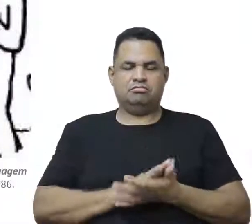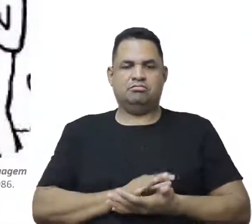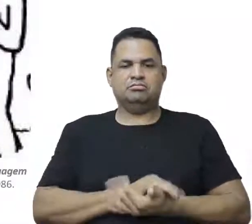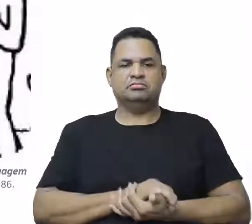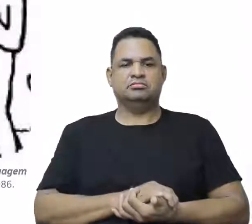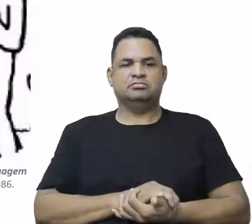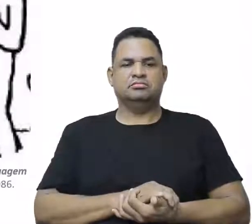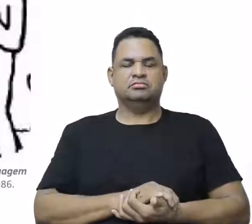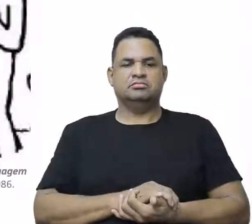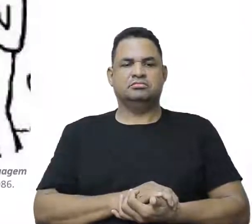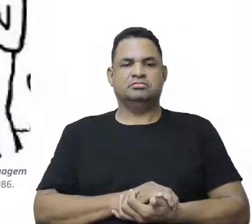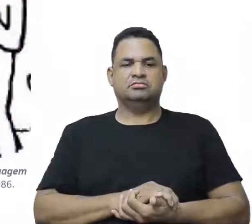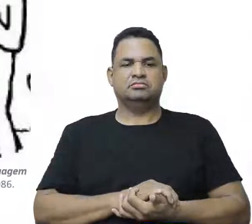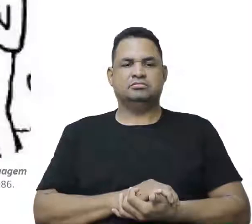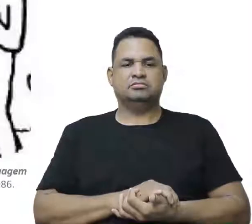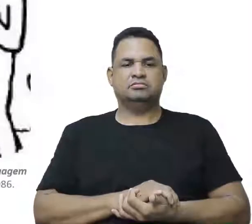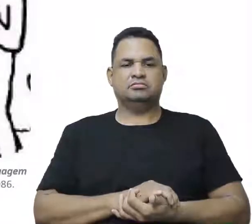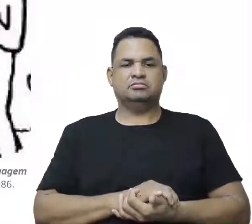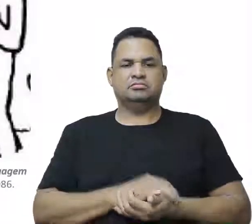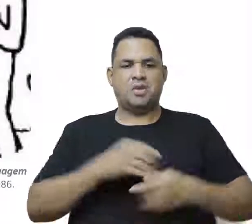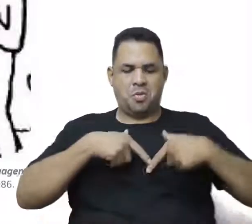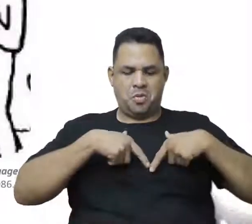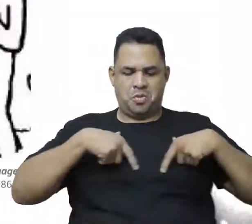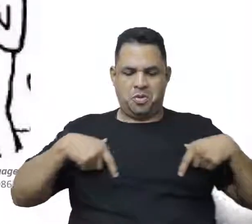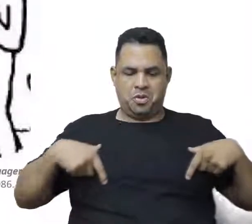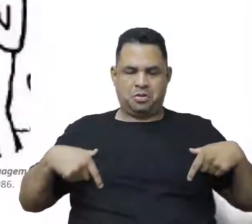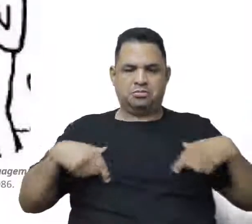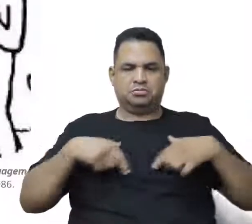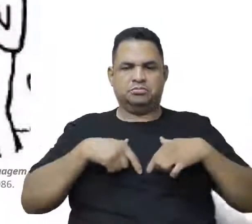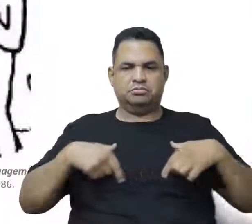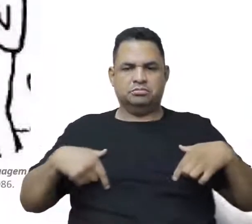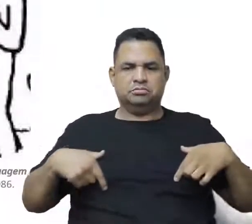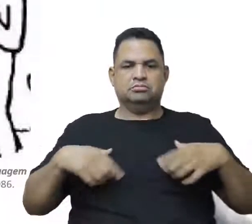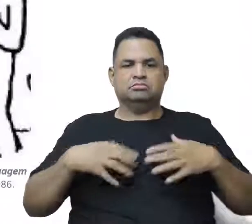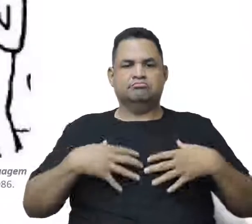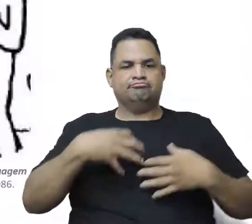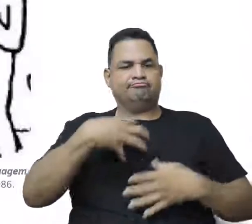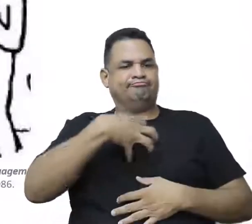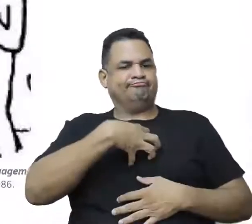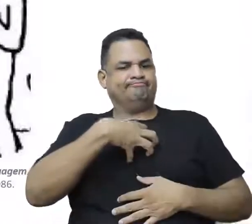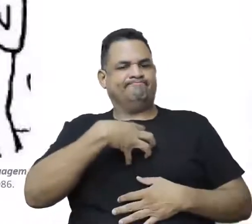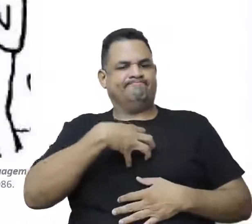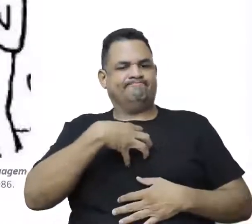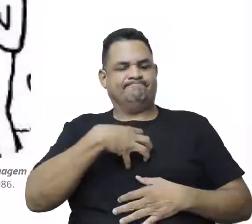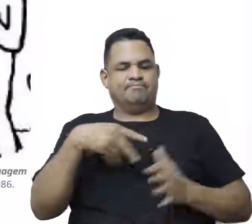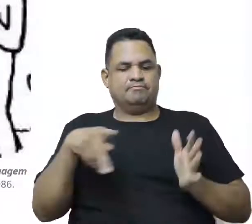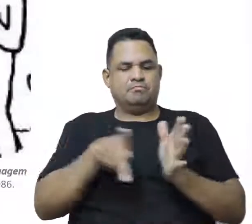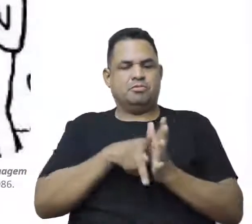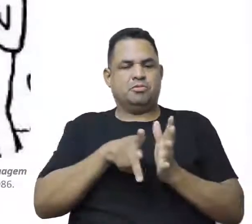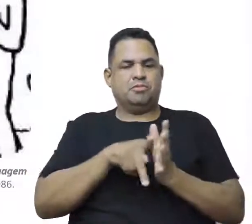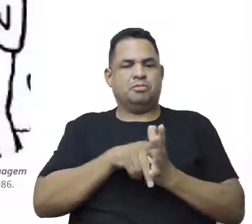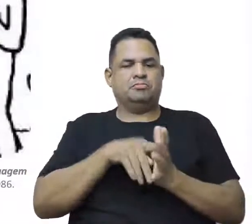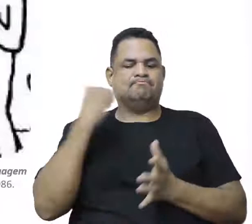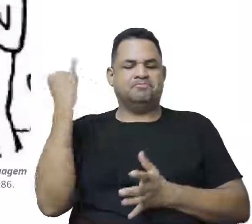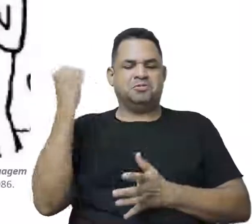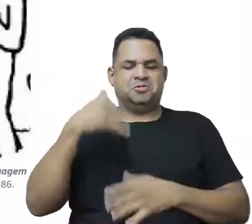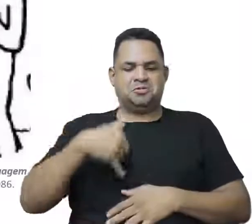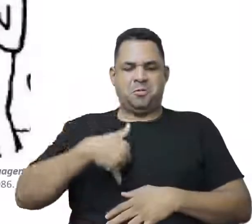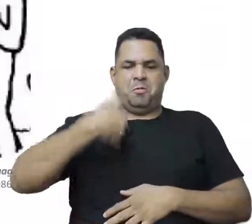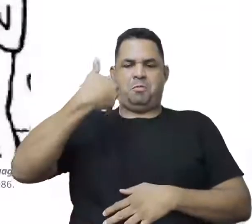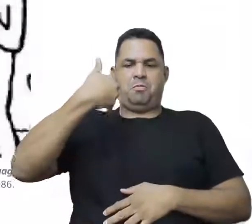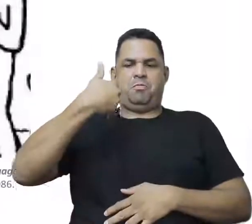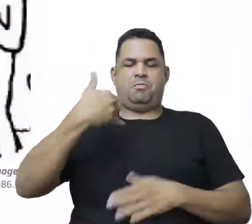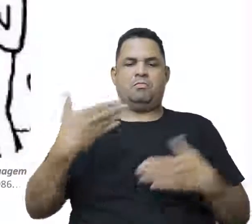aqui. Vamos lá, o tórax em evidência. Sente aí a sua própria importância e o orgulho. Tanto é que está estufado, né?